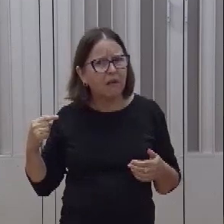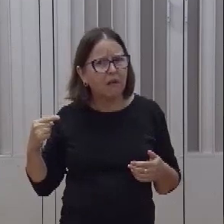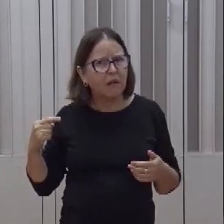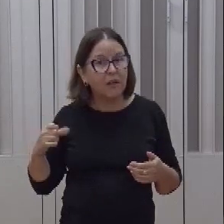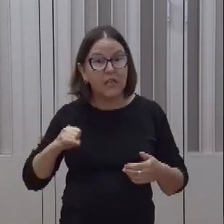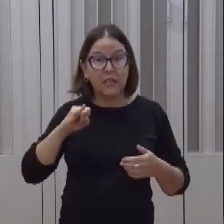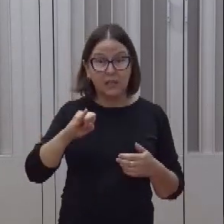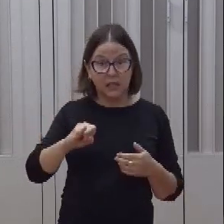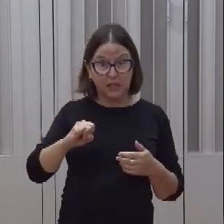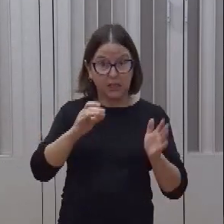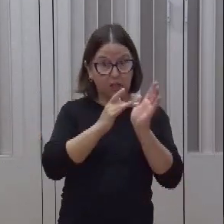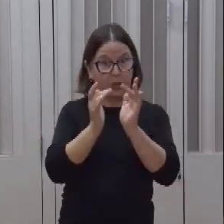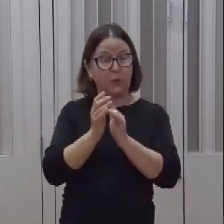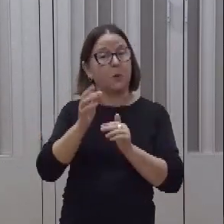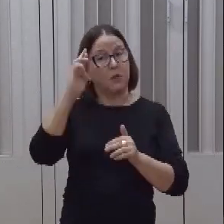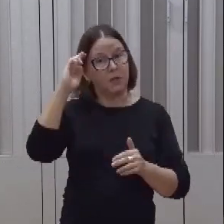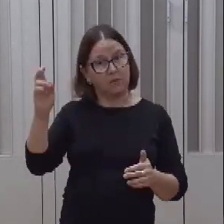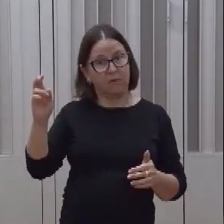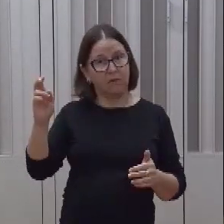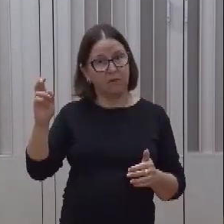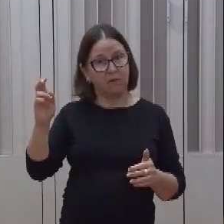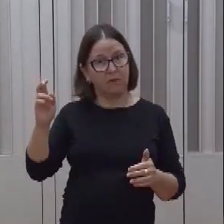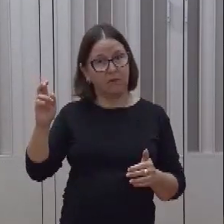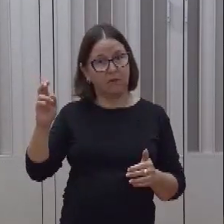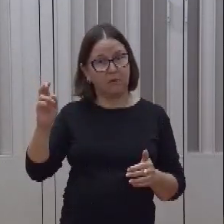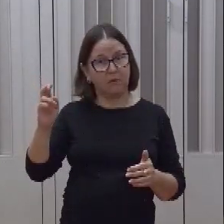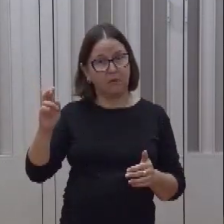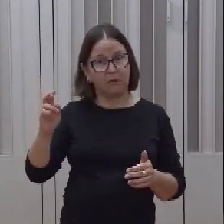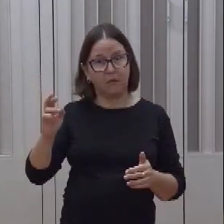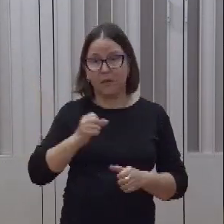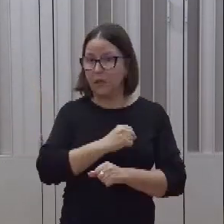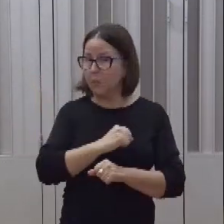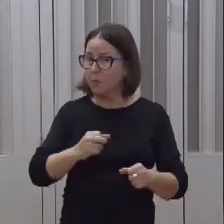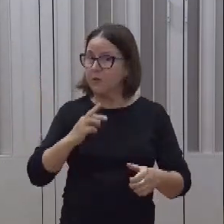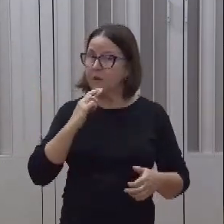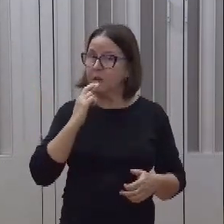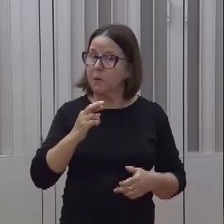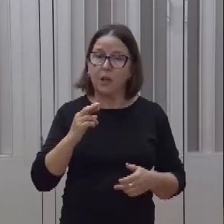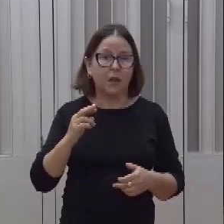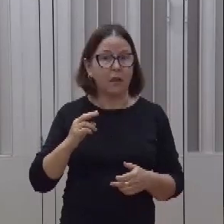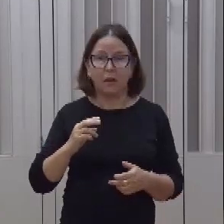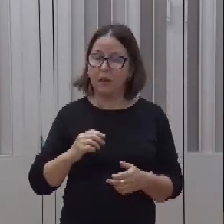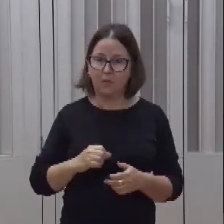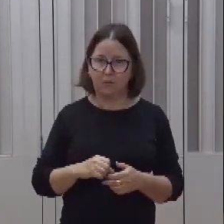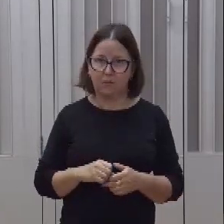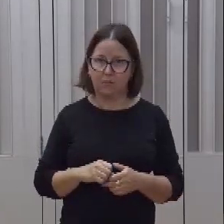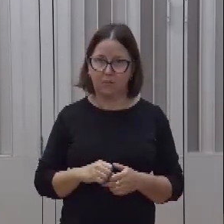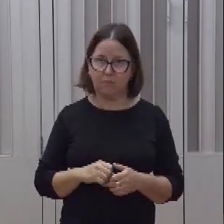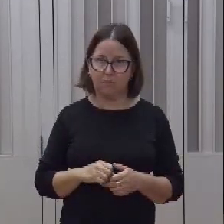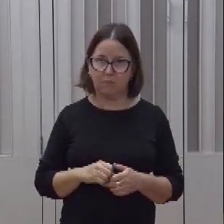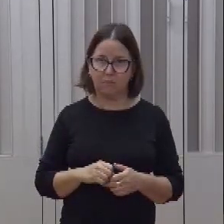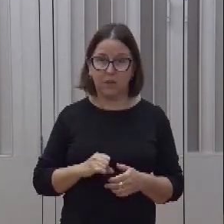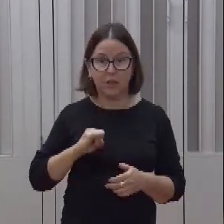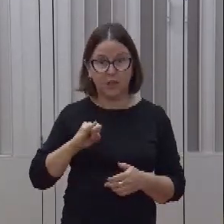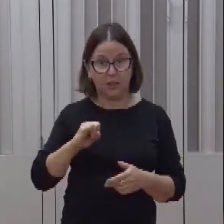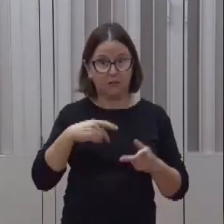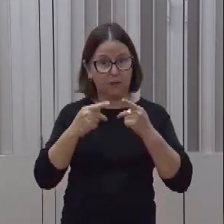Se é Senhor, não podia ser não. Se é não, não é